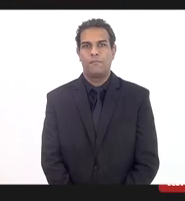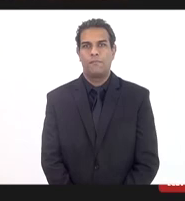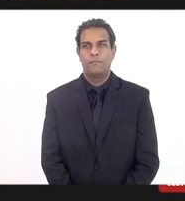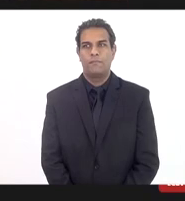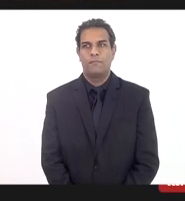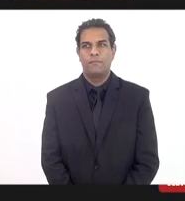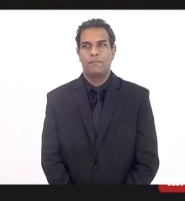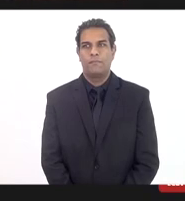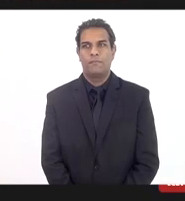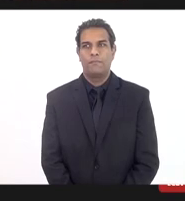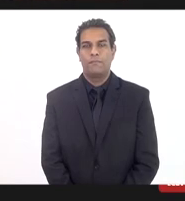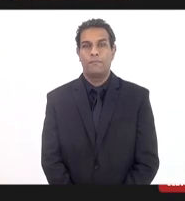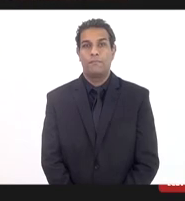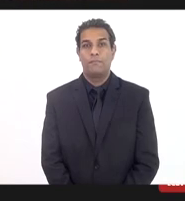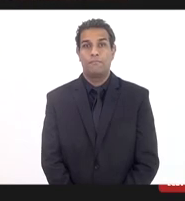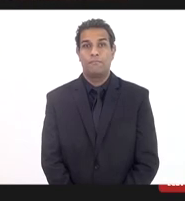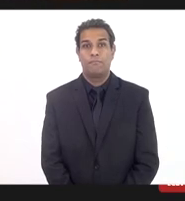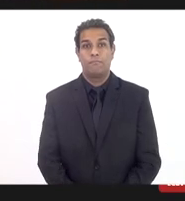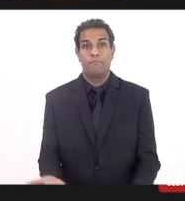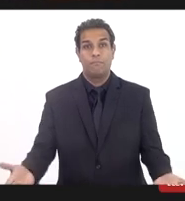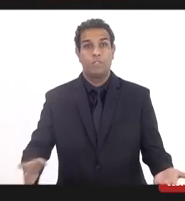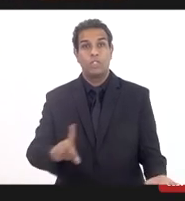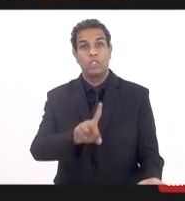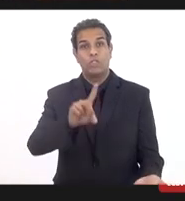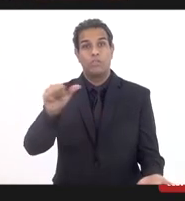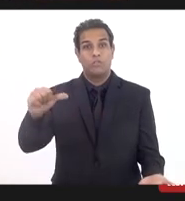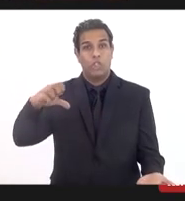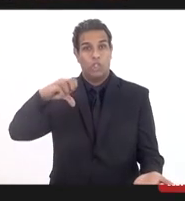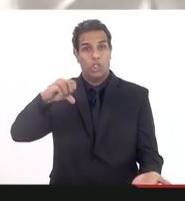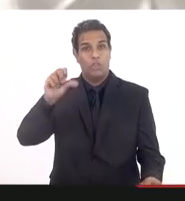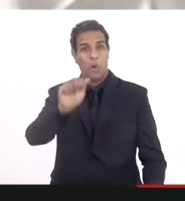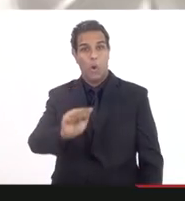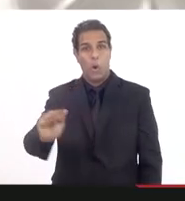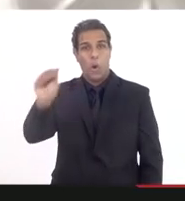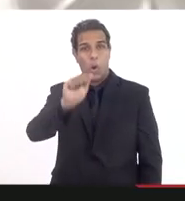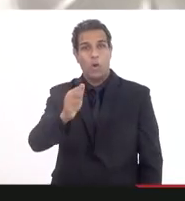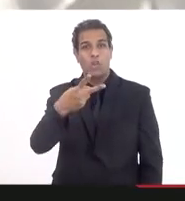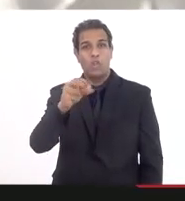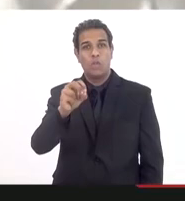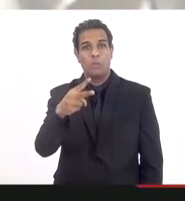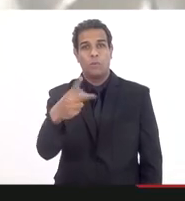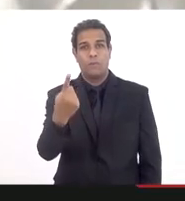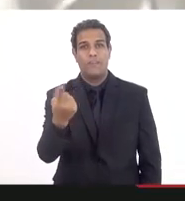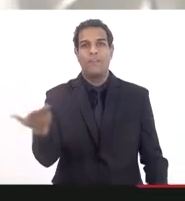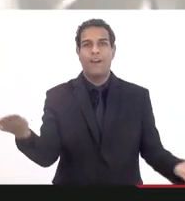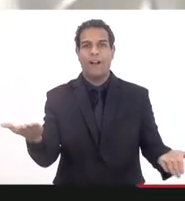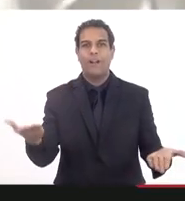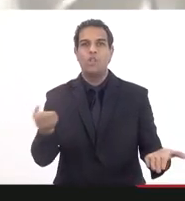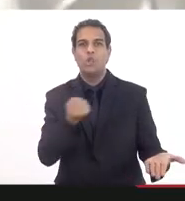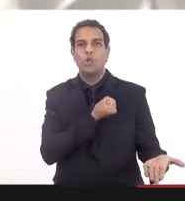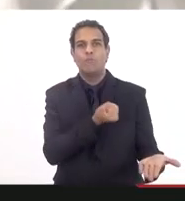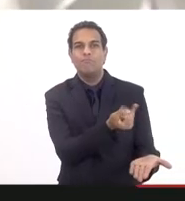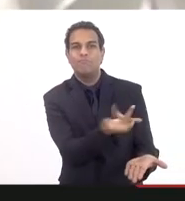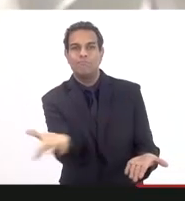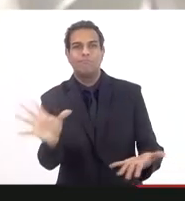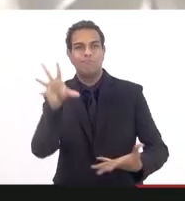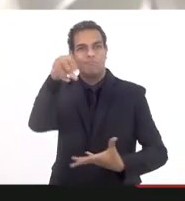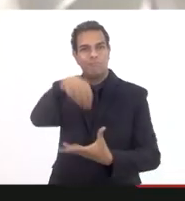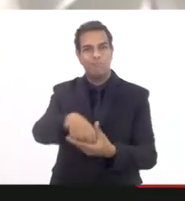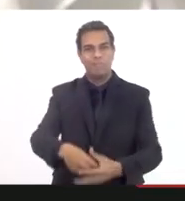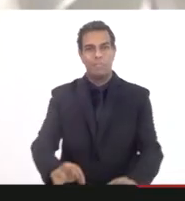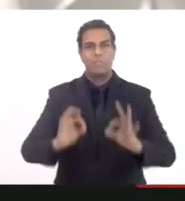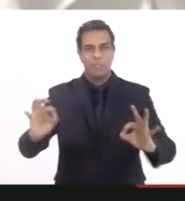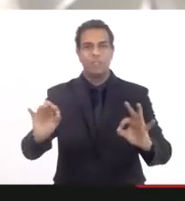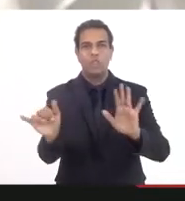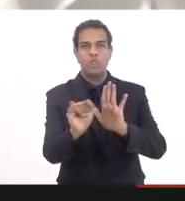Às 14 horas e 12 minutos do dia 9 de agosto de 2021, havendo o número regimental conforme